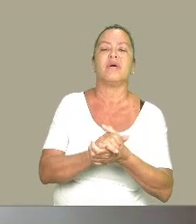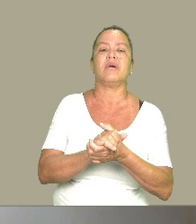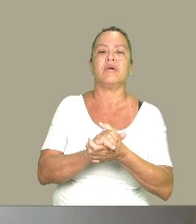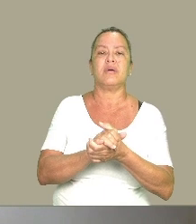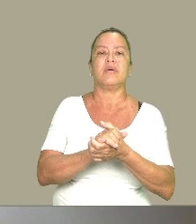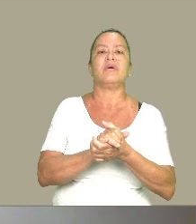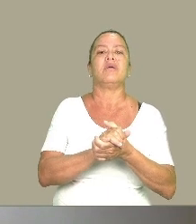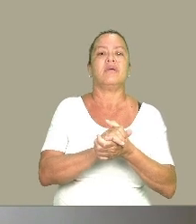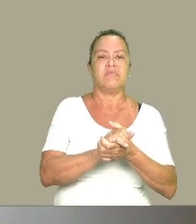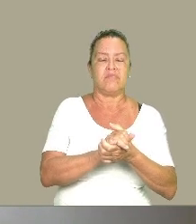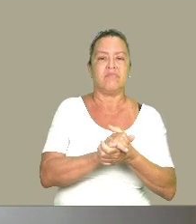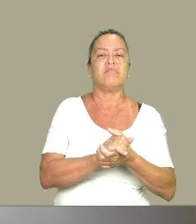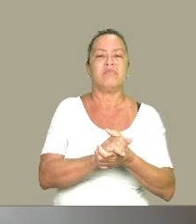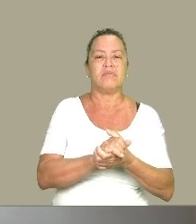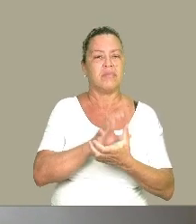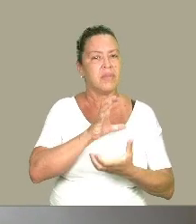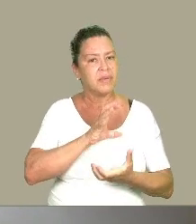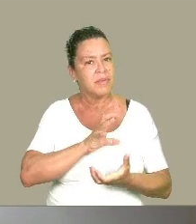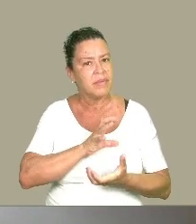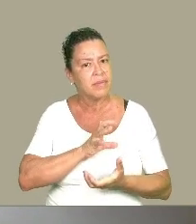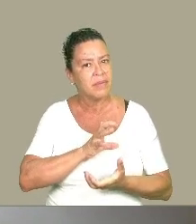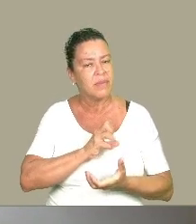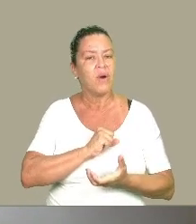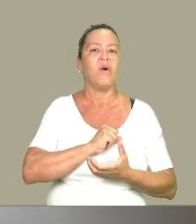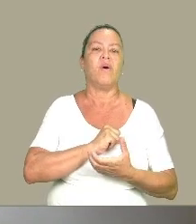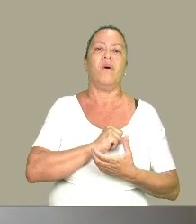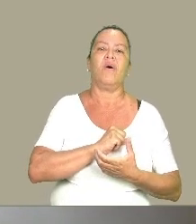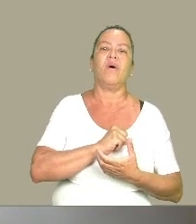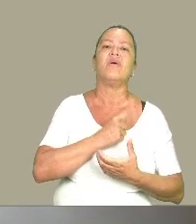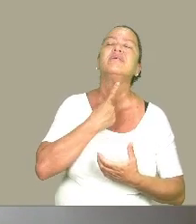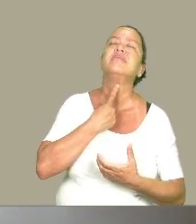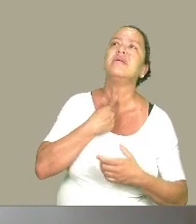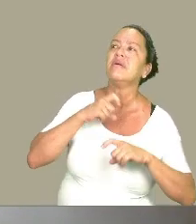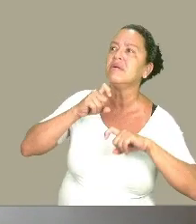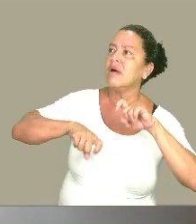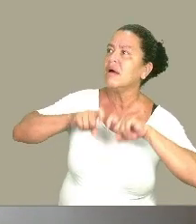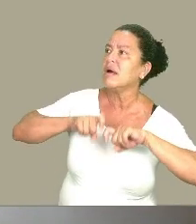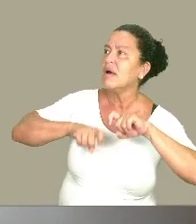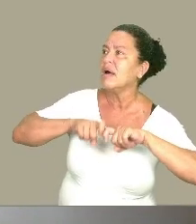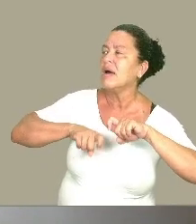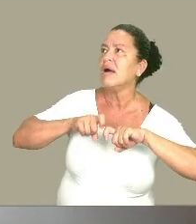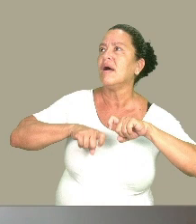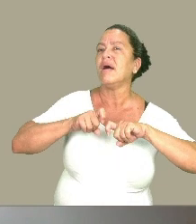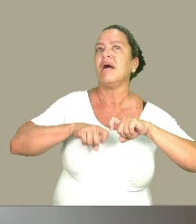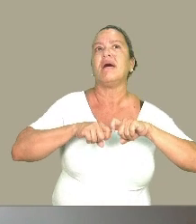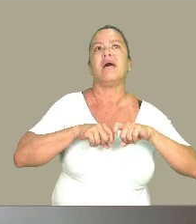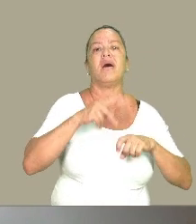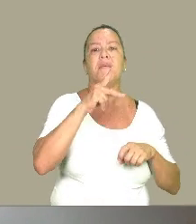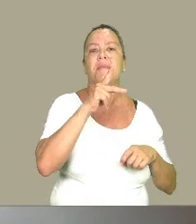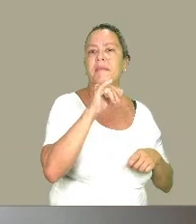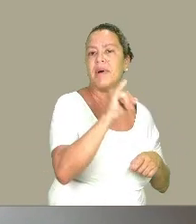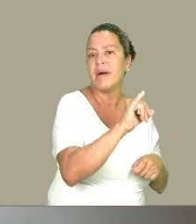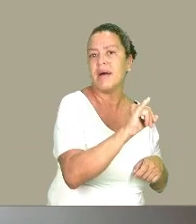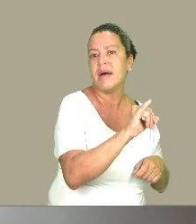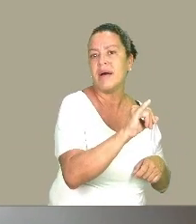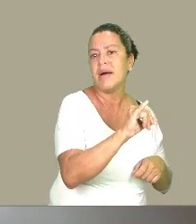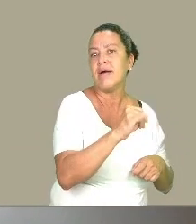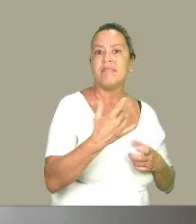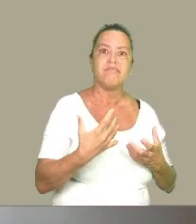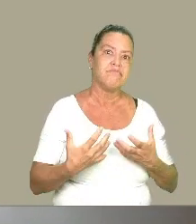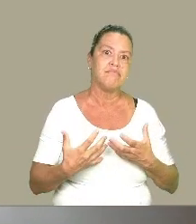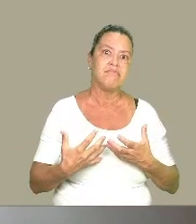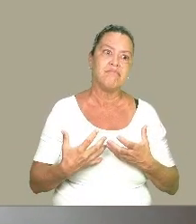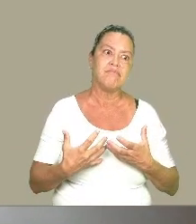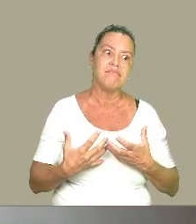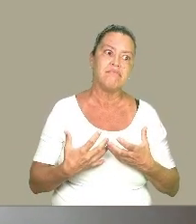nessa posição de desejo sexual, um pai, né, eventualmente